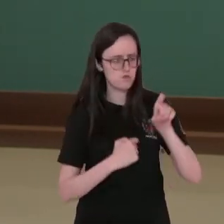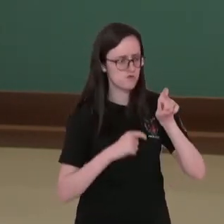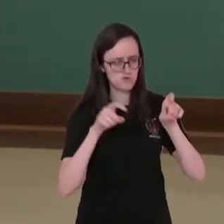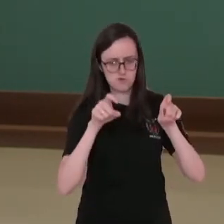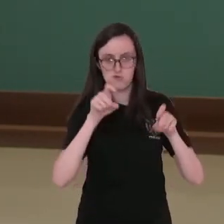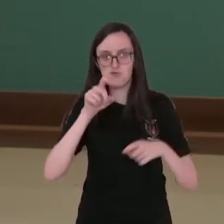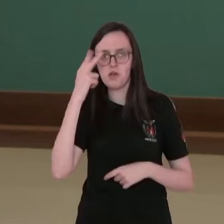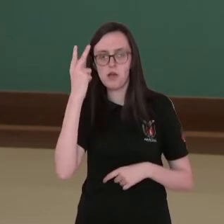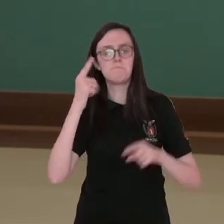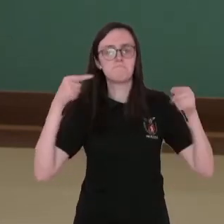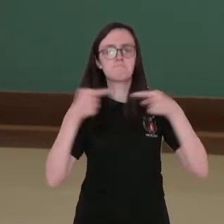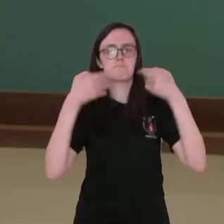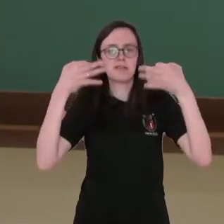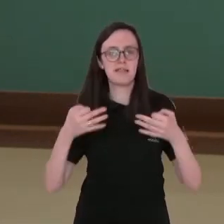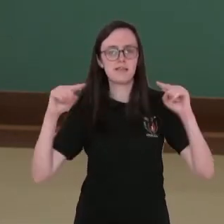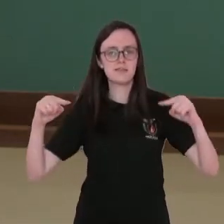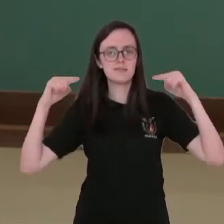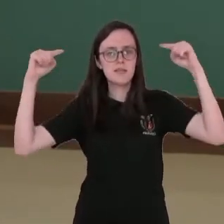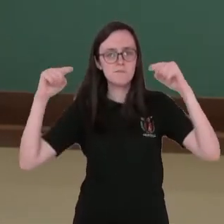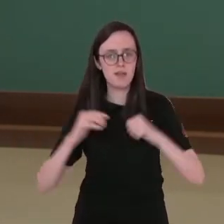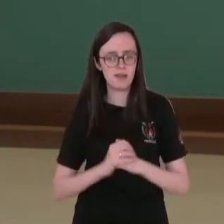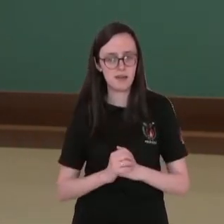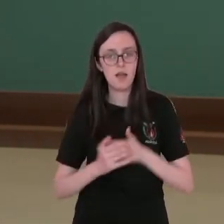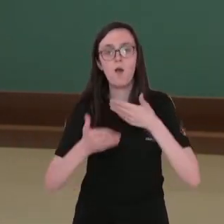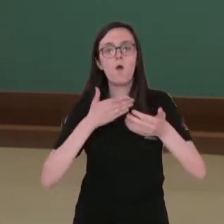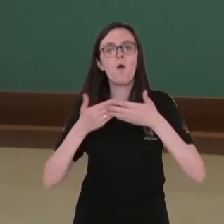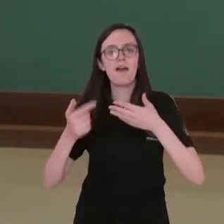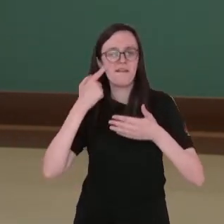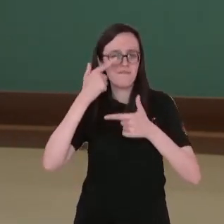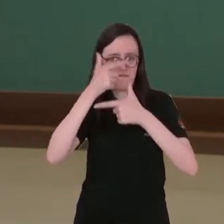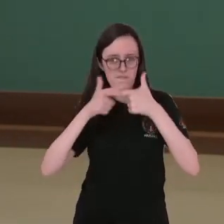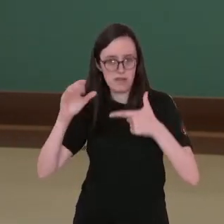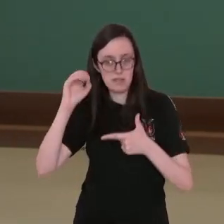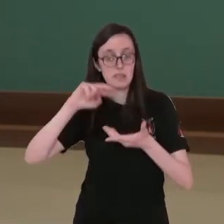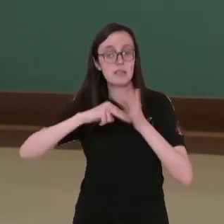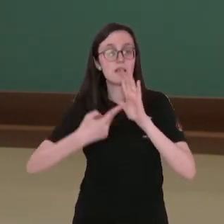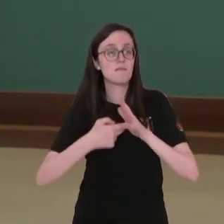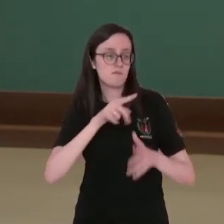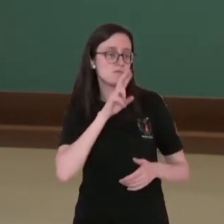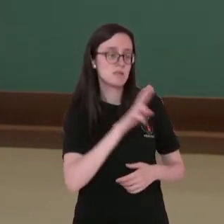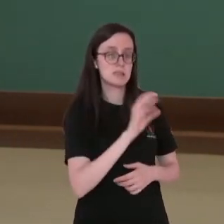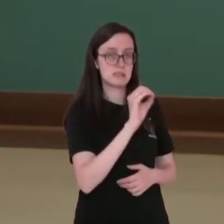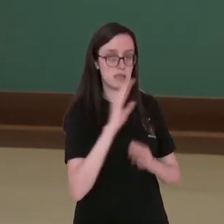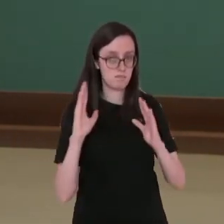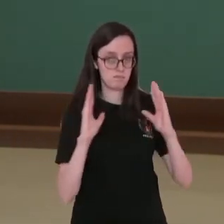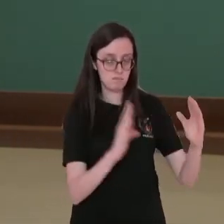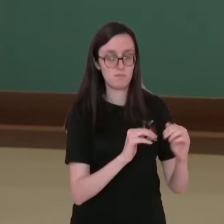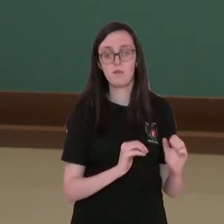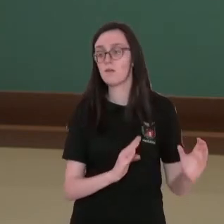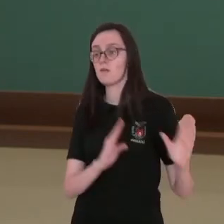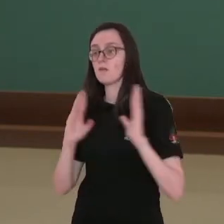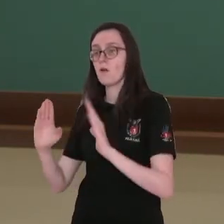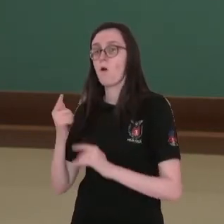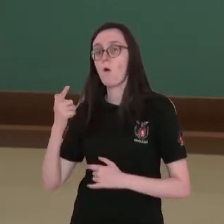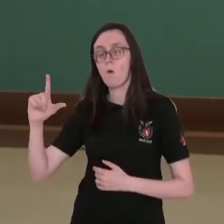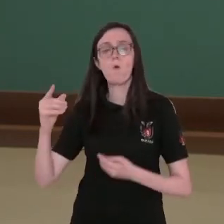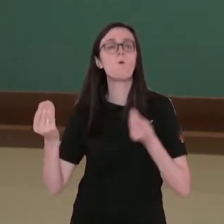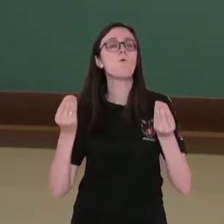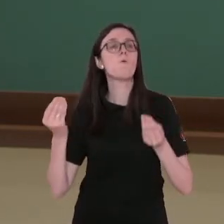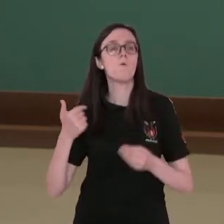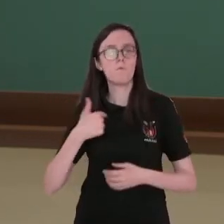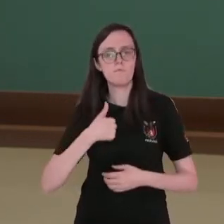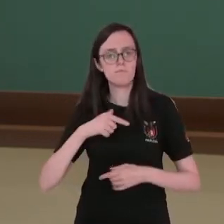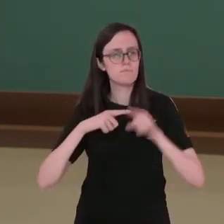número multiplicado, aliás, dividido por zero é zero, então a primeira solução é zero. Para o segundo, eu vou